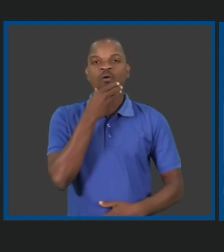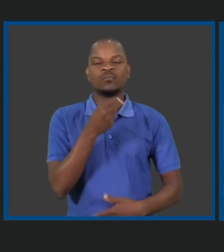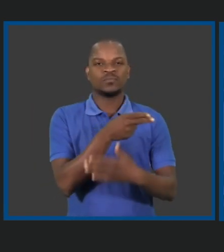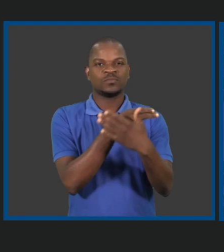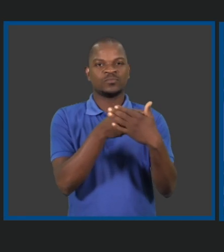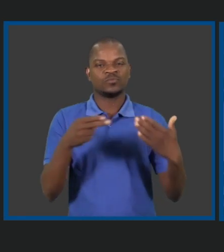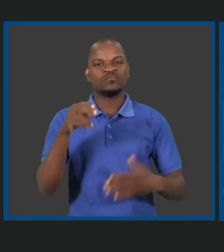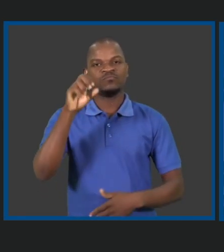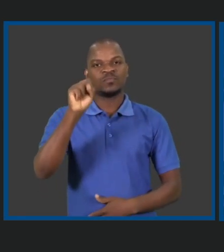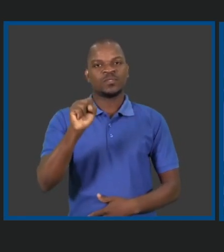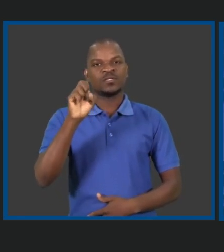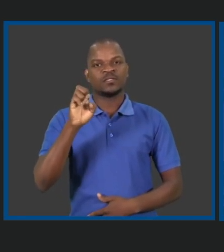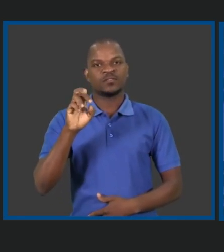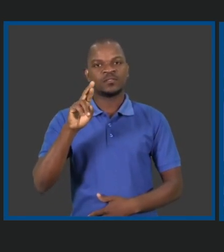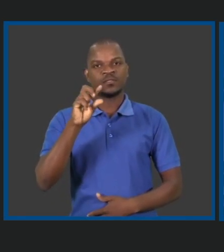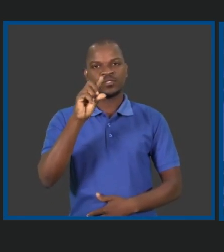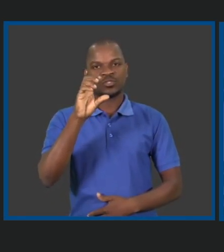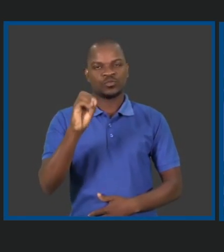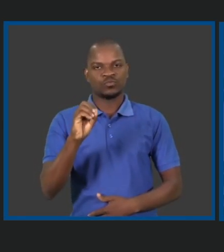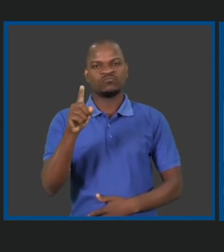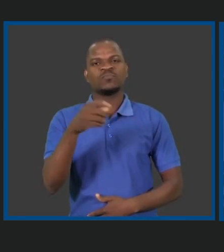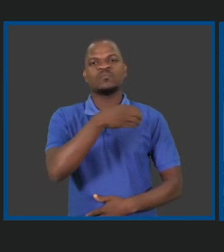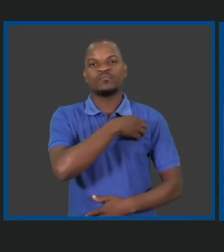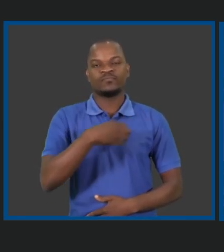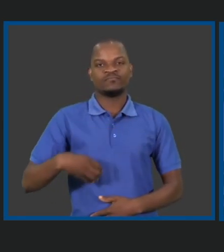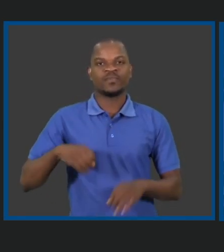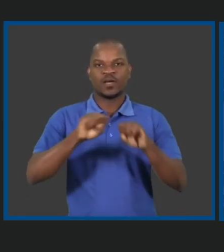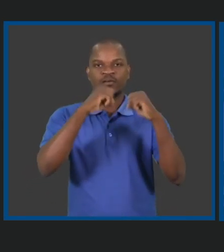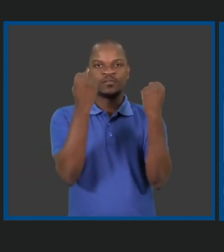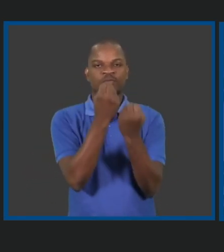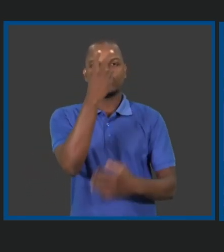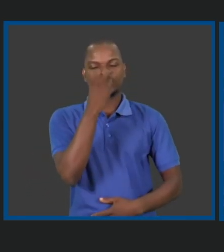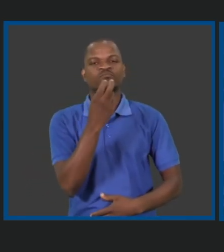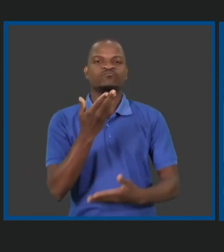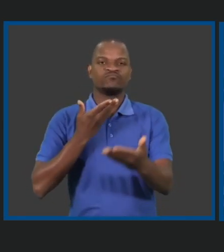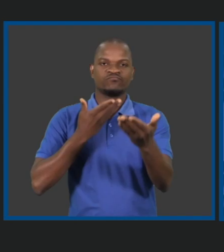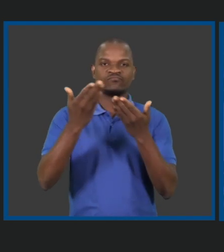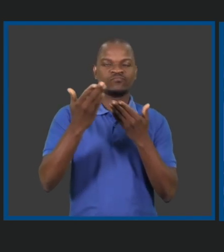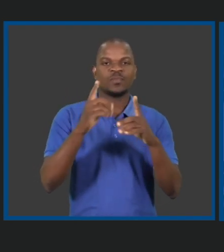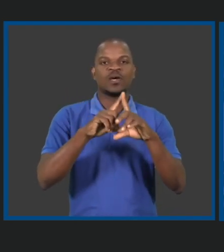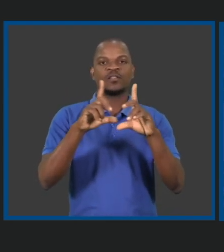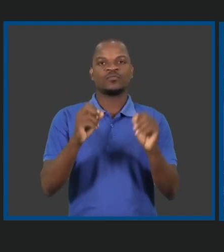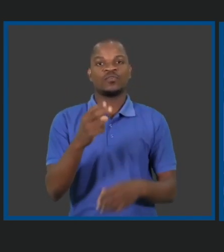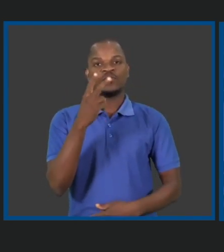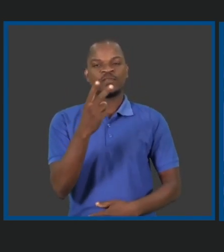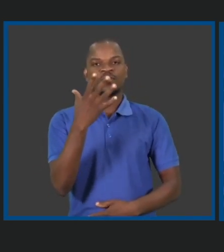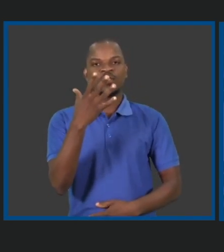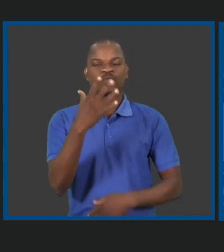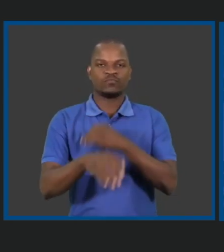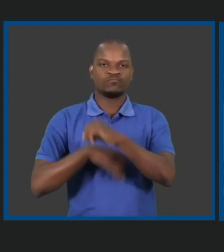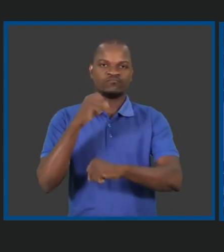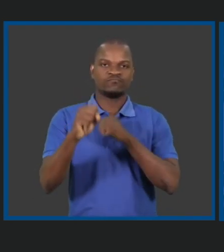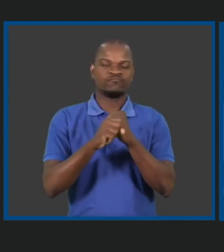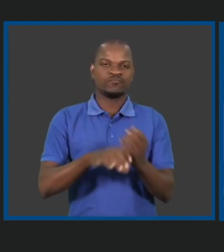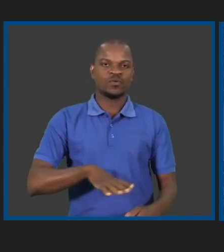Sérgio Miguel da Conceição que é o presidente da CAMO e que vamos falar sobre os 25 anos desta